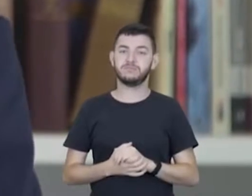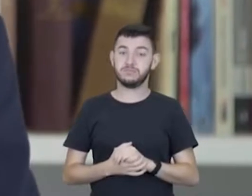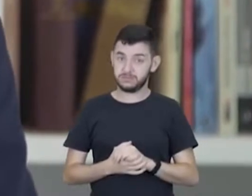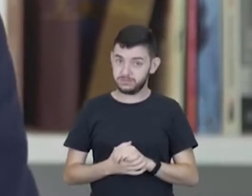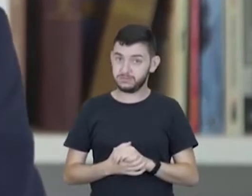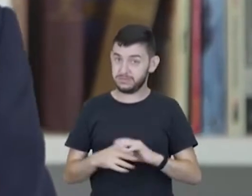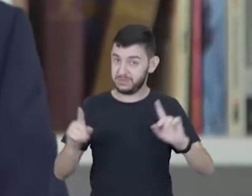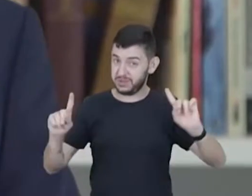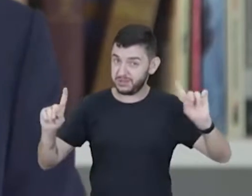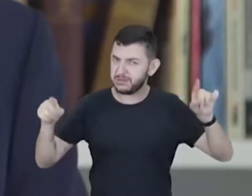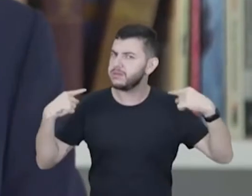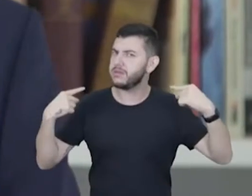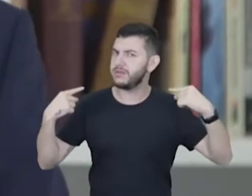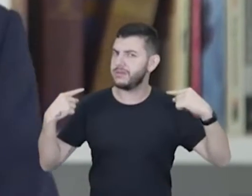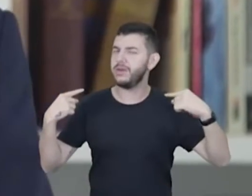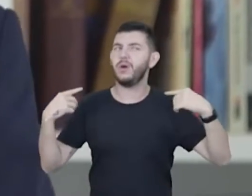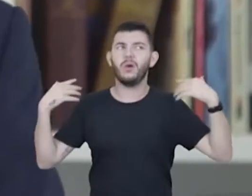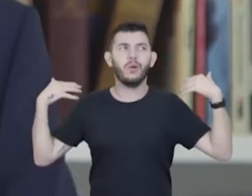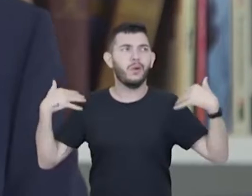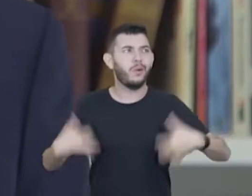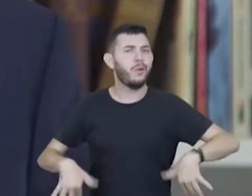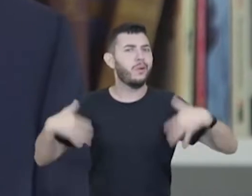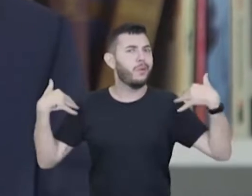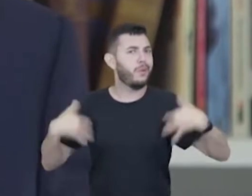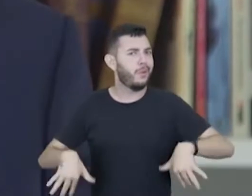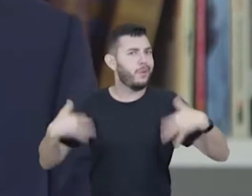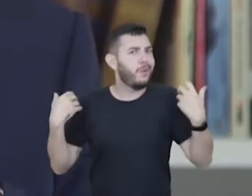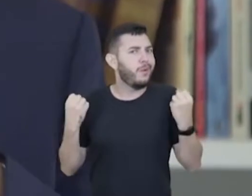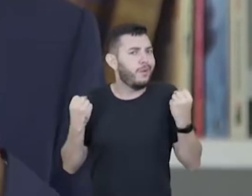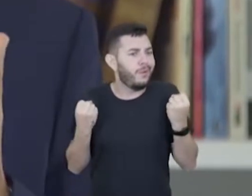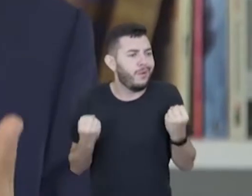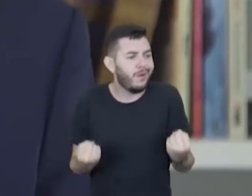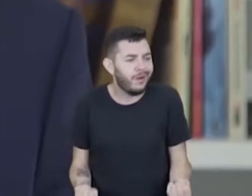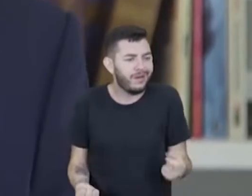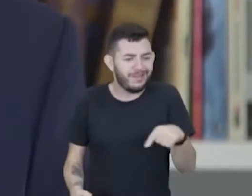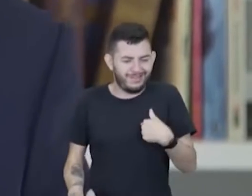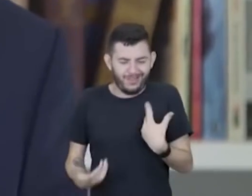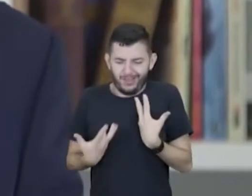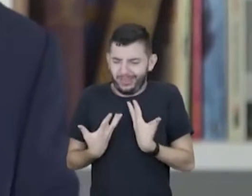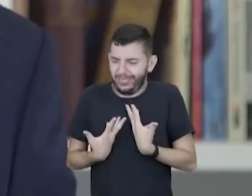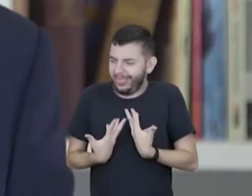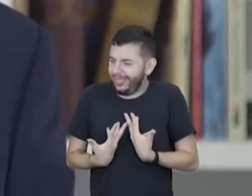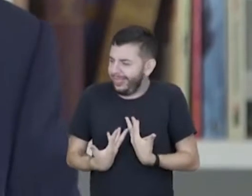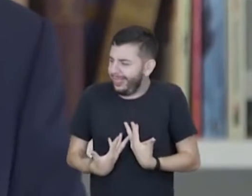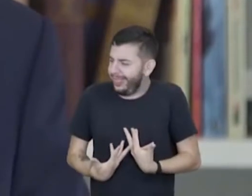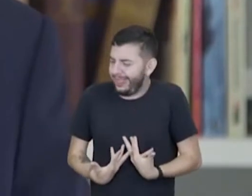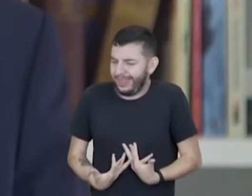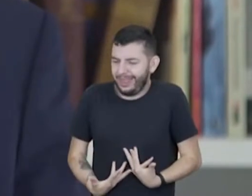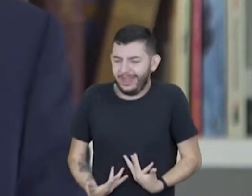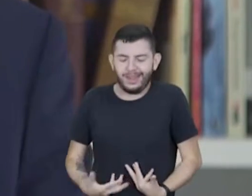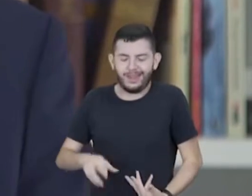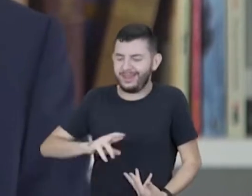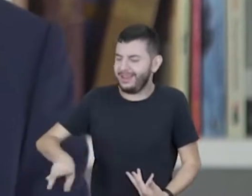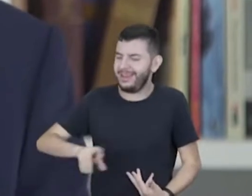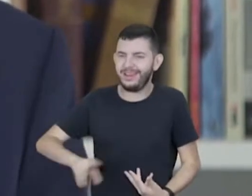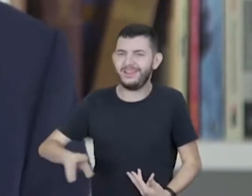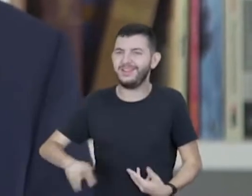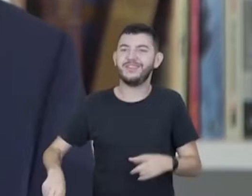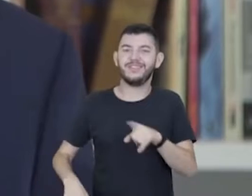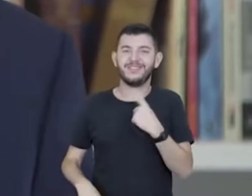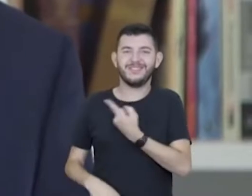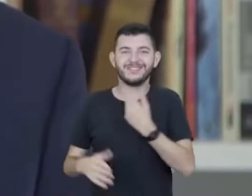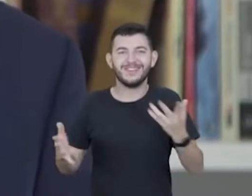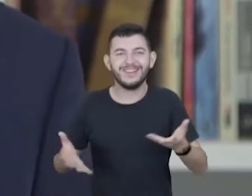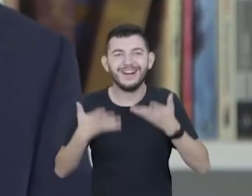não desanimemos diante disso vamos nos animar para isso e até ao final